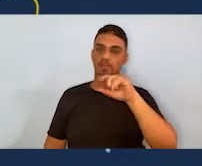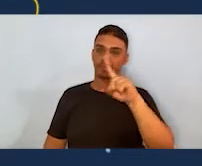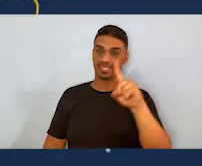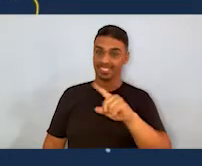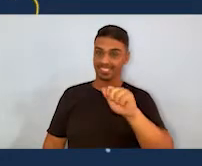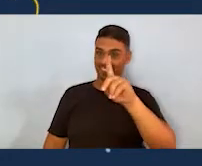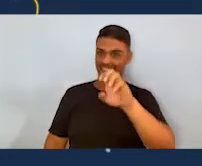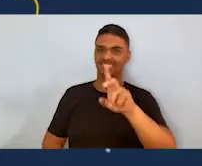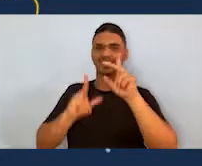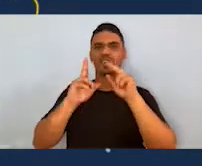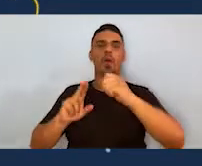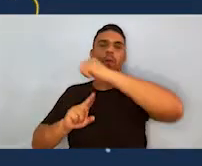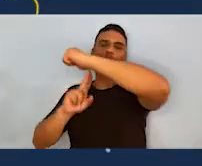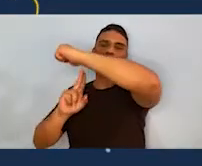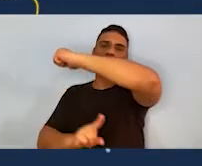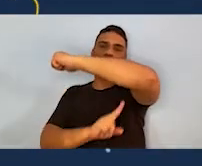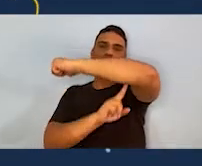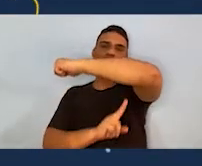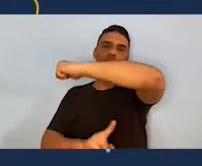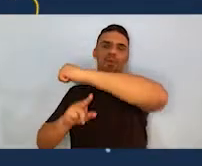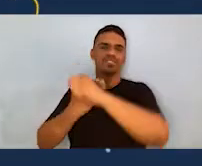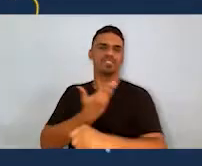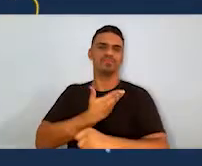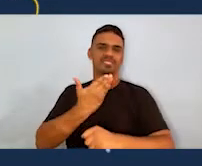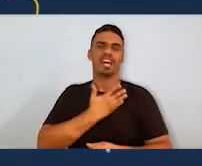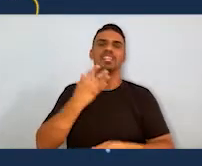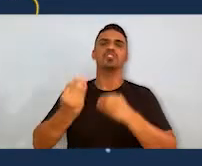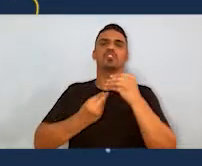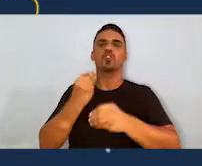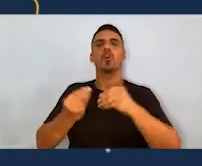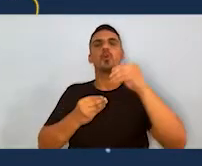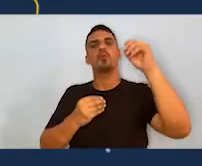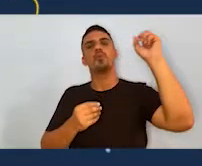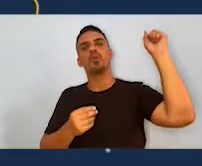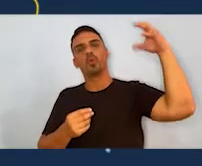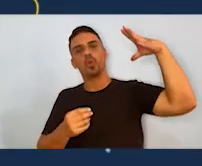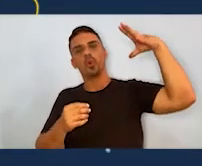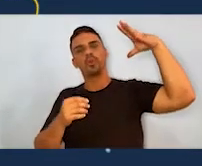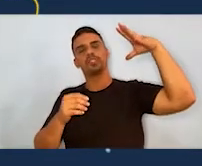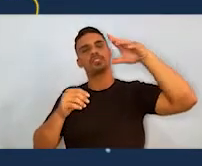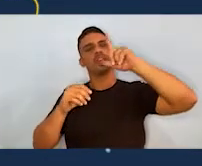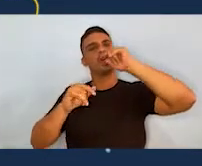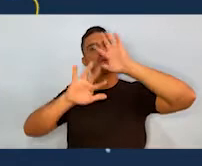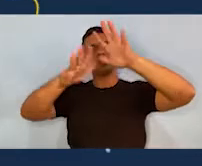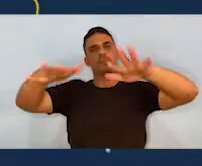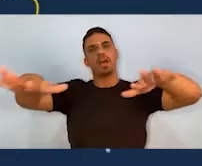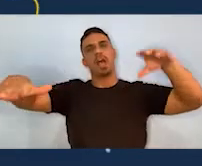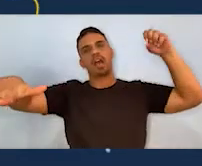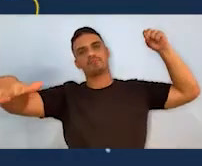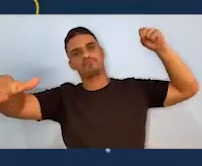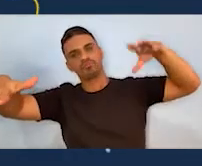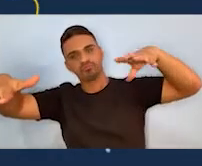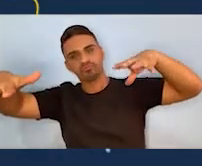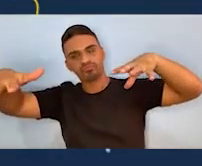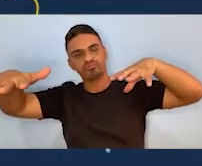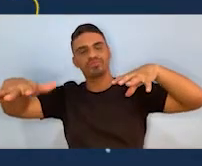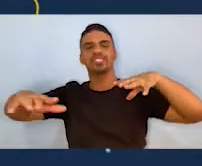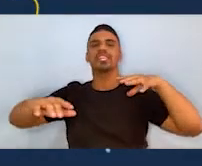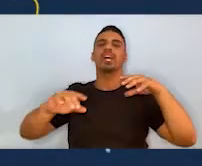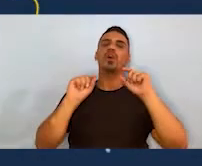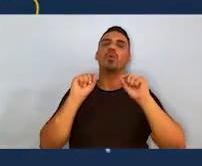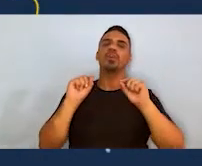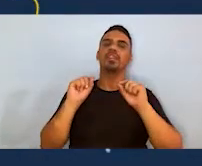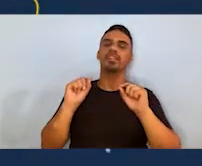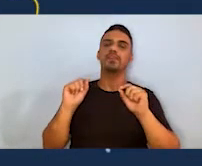uma olhada de referência, ver como é que a luz estava batendo no mar, qual era um ângulo legal, como é que ficavam as